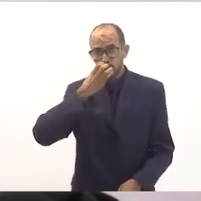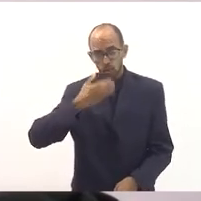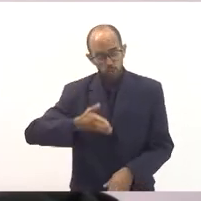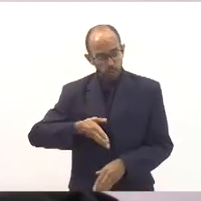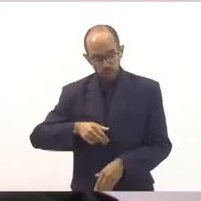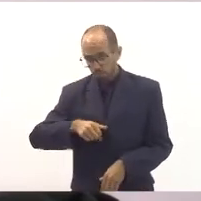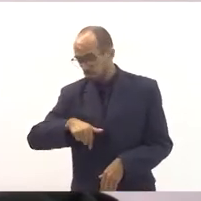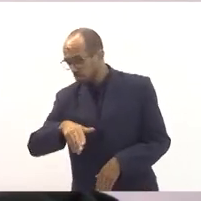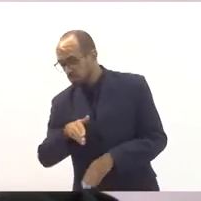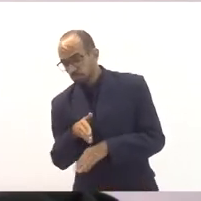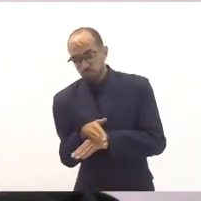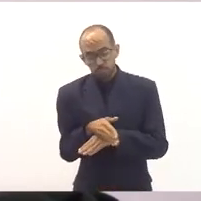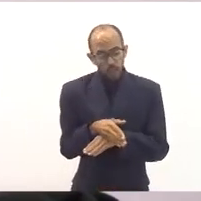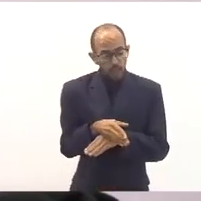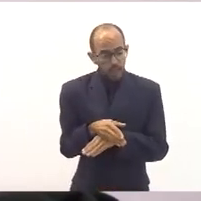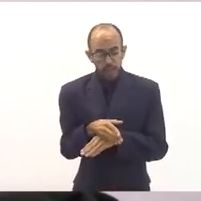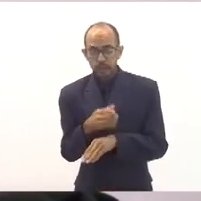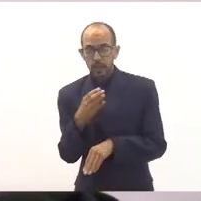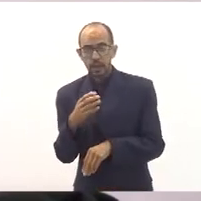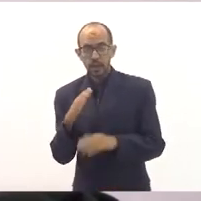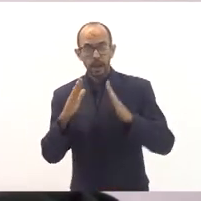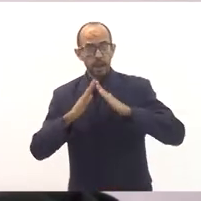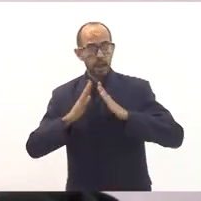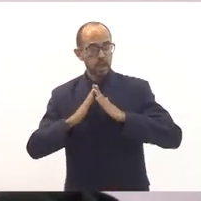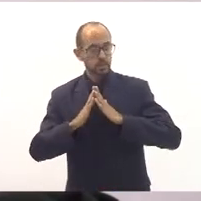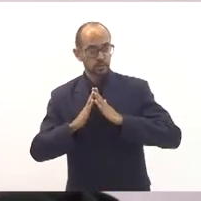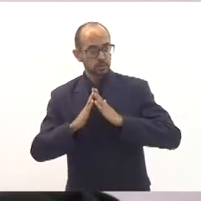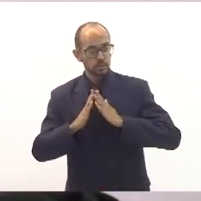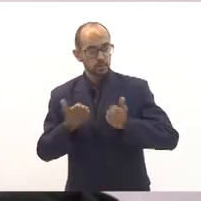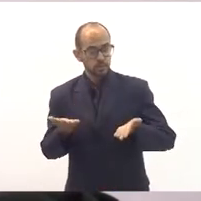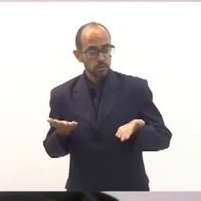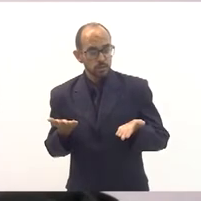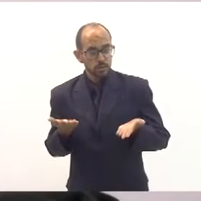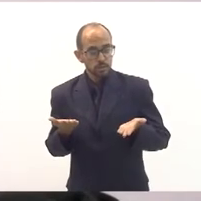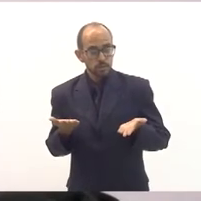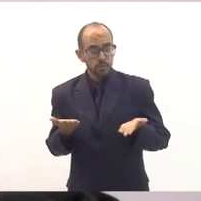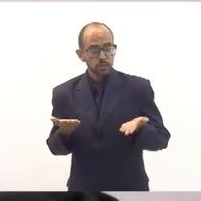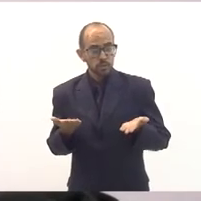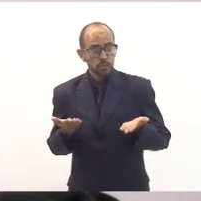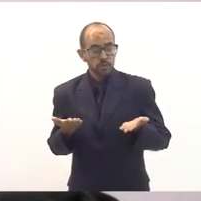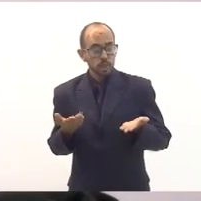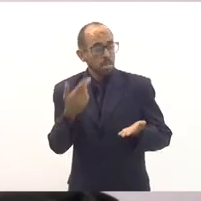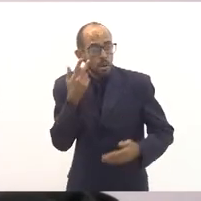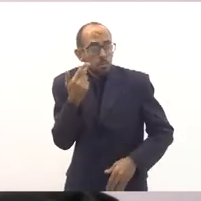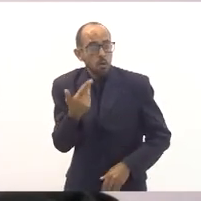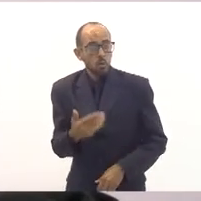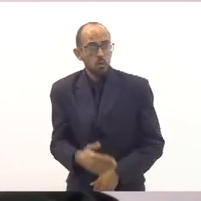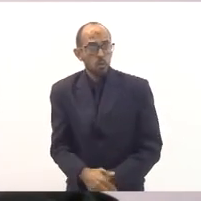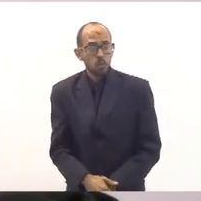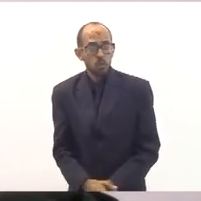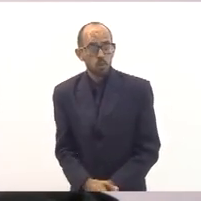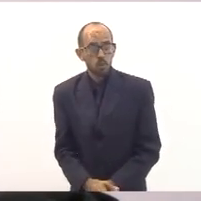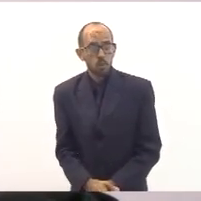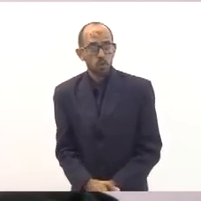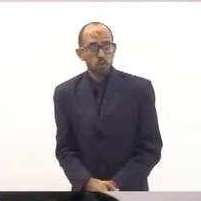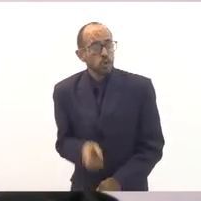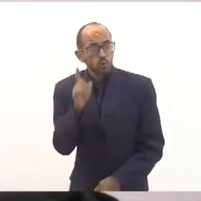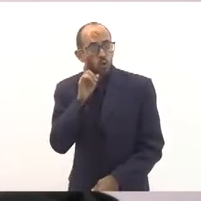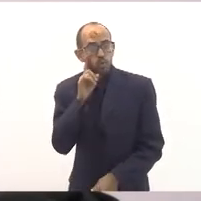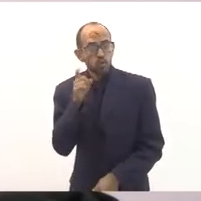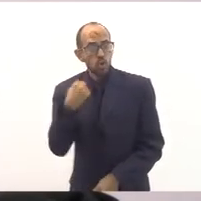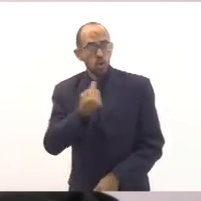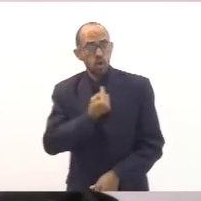ali passando entra na nossa casa entendeu então tipo assim é normal no nosso dia a dia